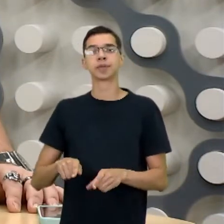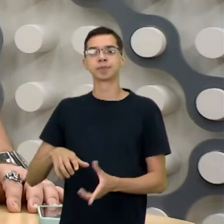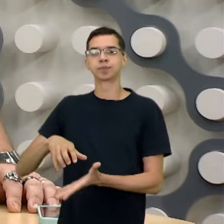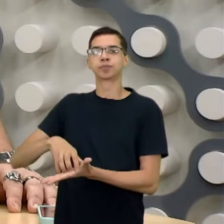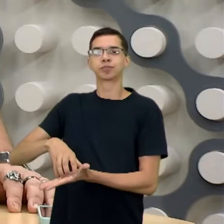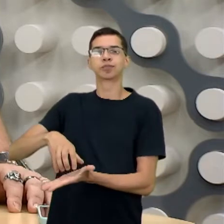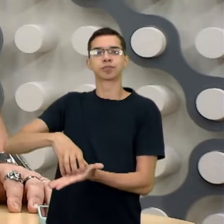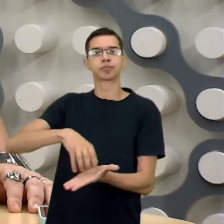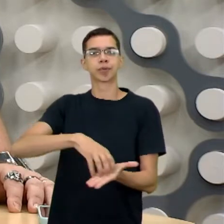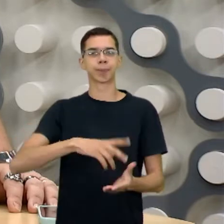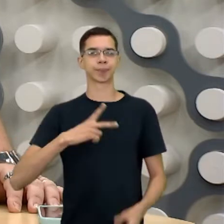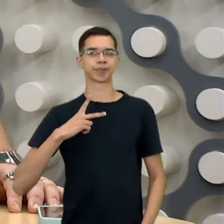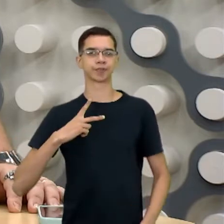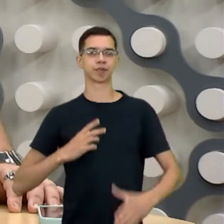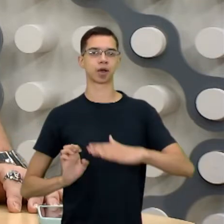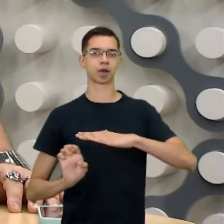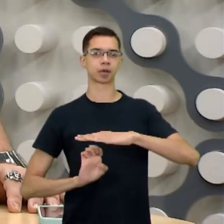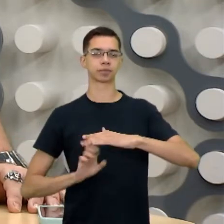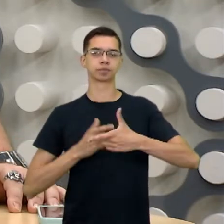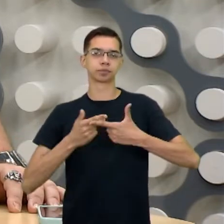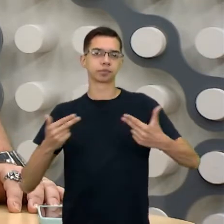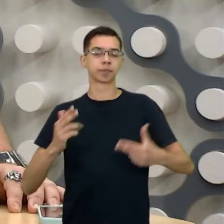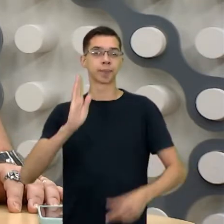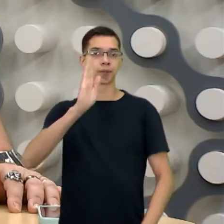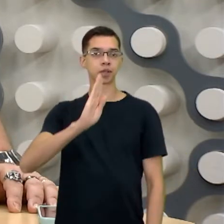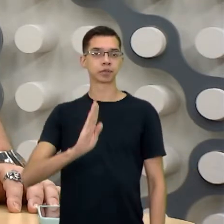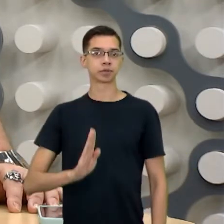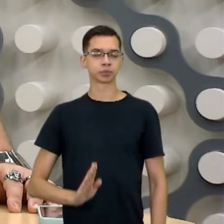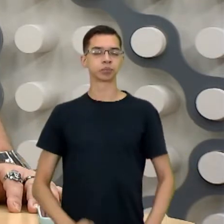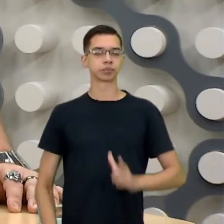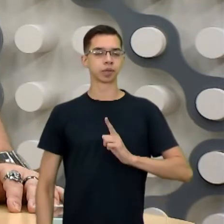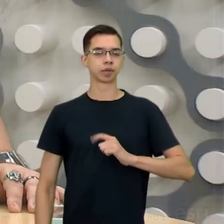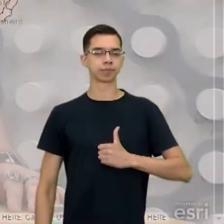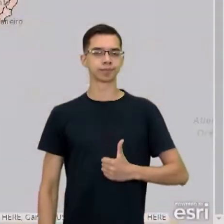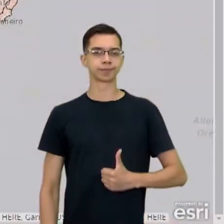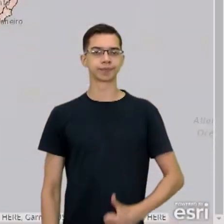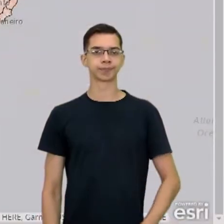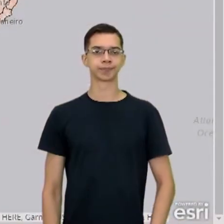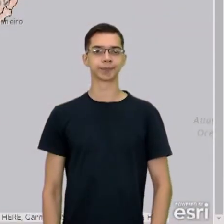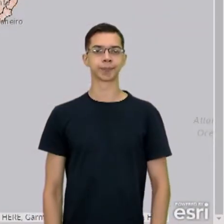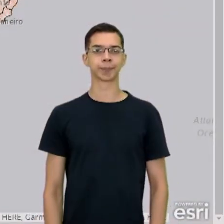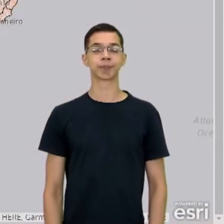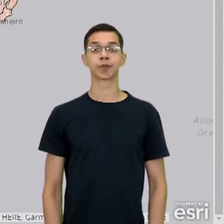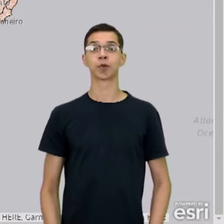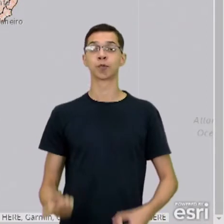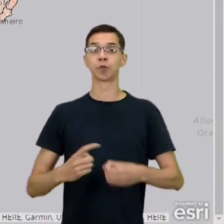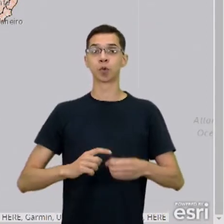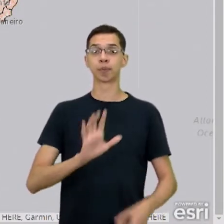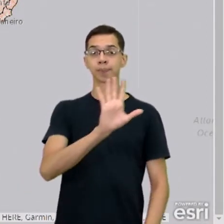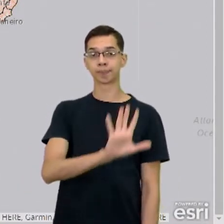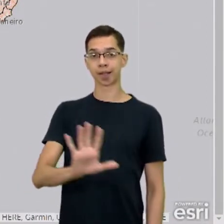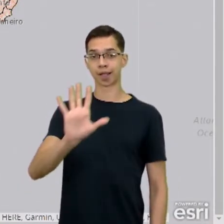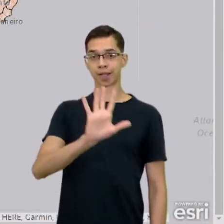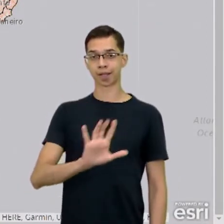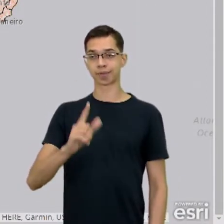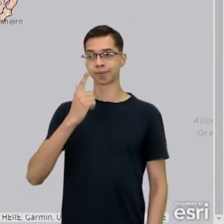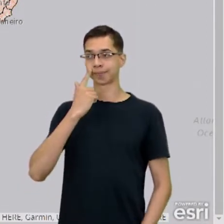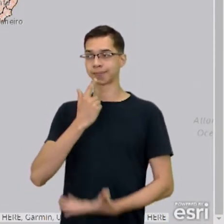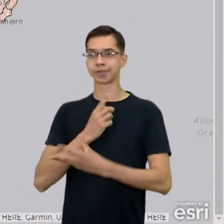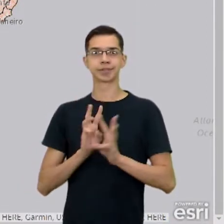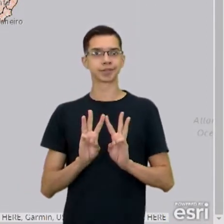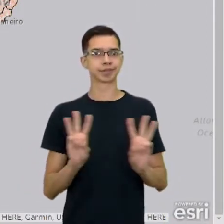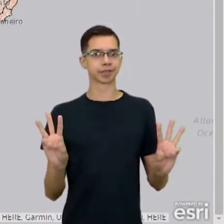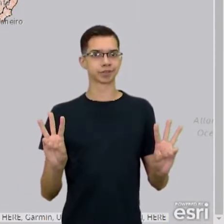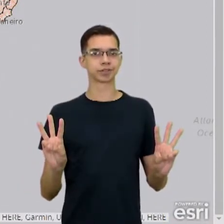organizações aí privadas que nós temos aqui no Brasil, tá certo? Voltando lá para o mapa, né, para o site, né, nós vamos ter um mapa da